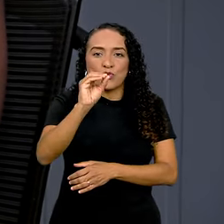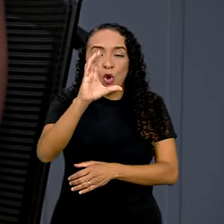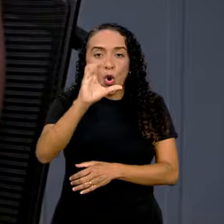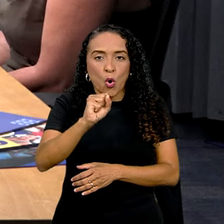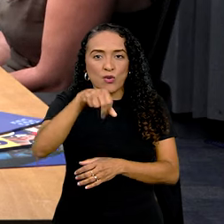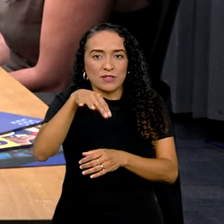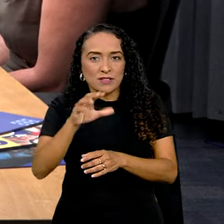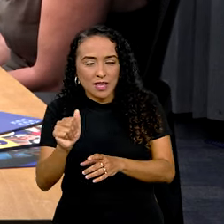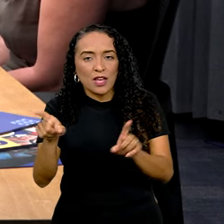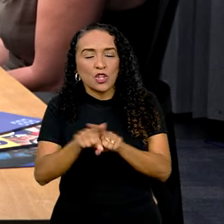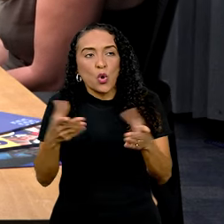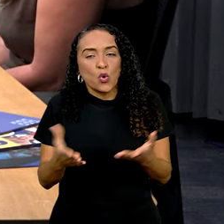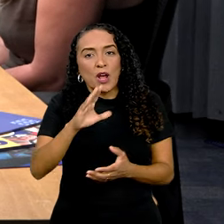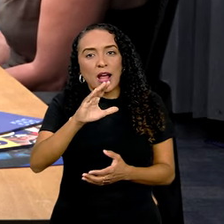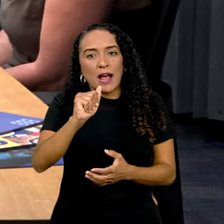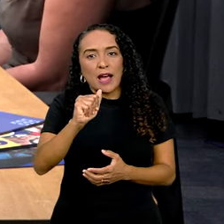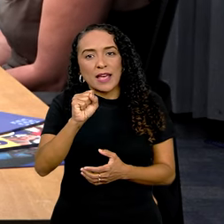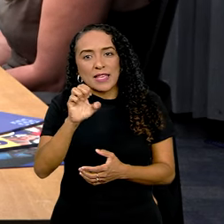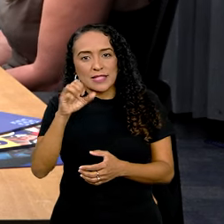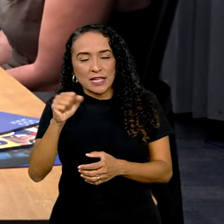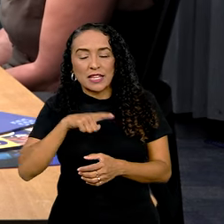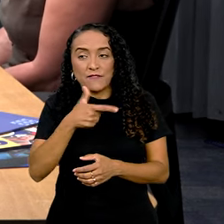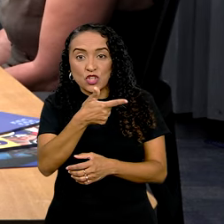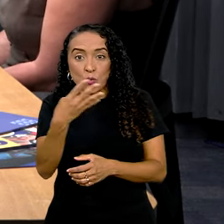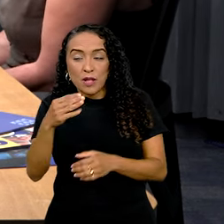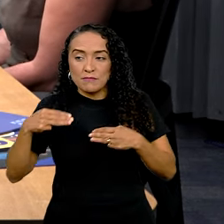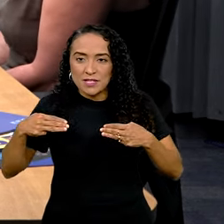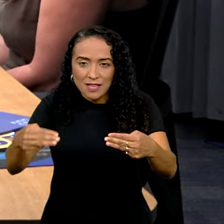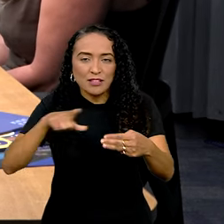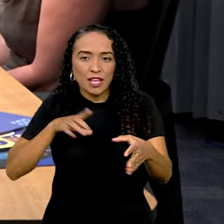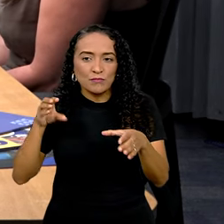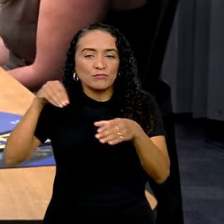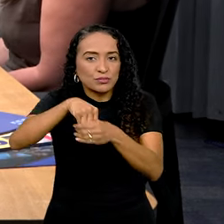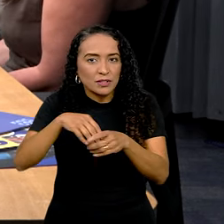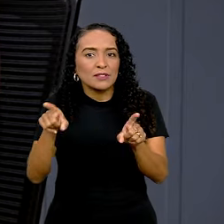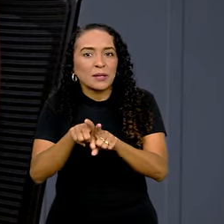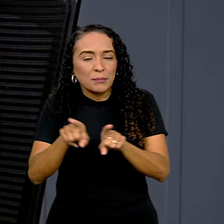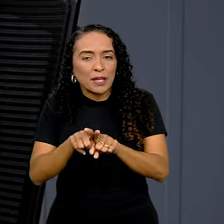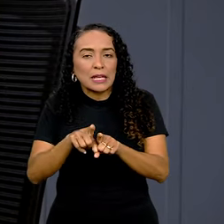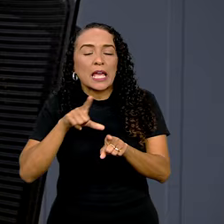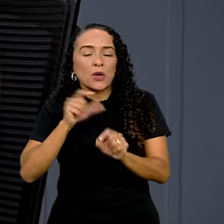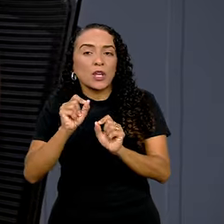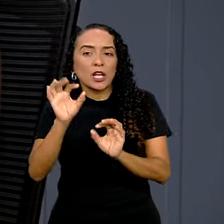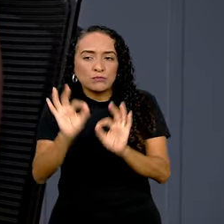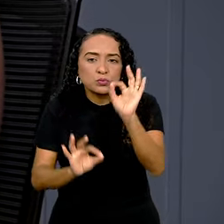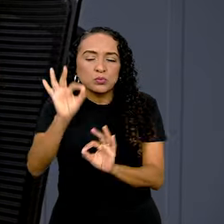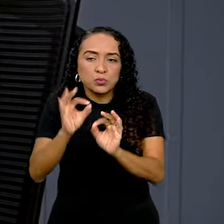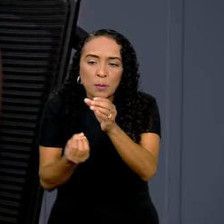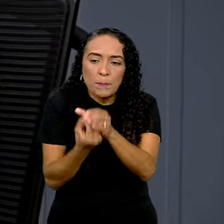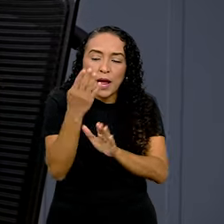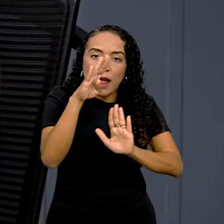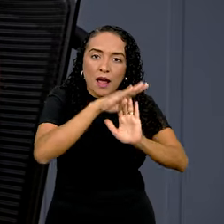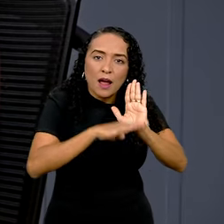reestruturando a kaisan hoje a kaizan tem 24 Ministérios e esses 24 Ministérios eh construiu